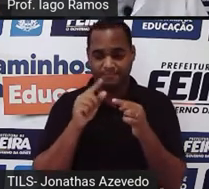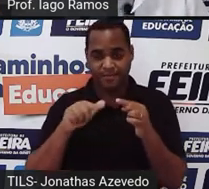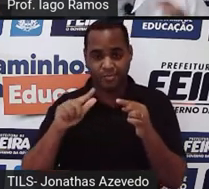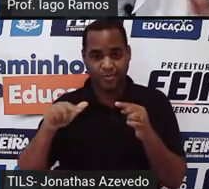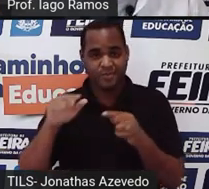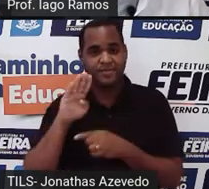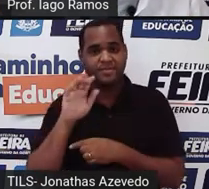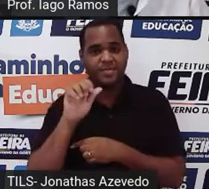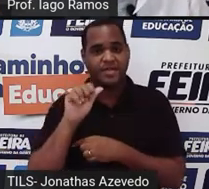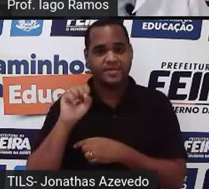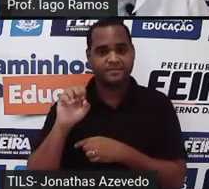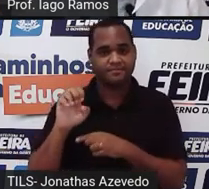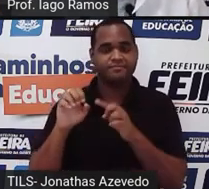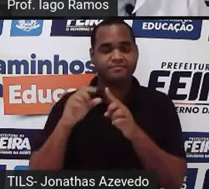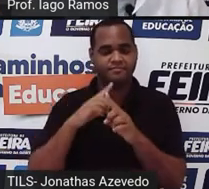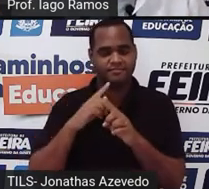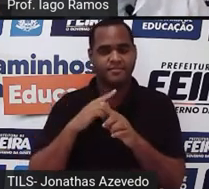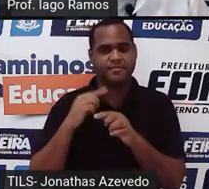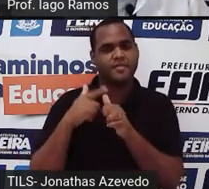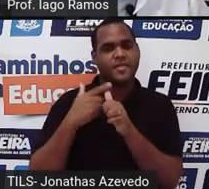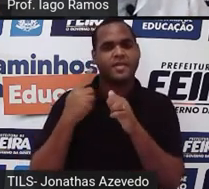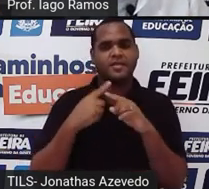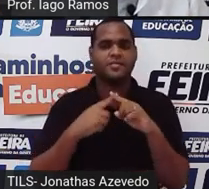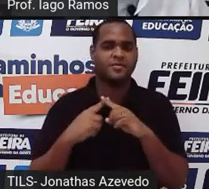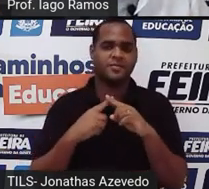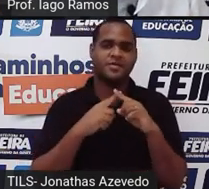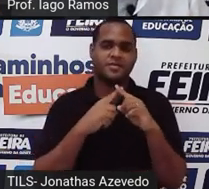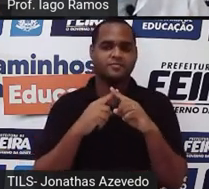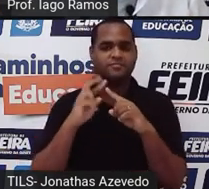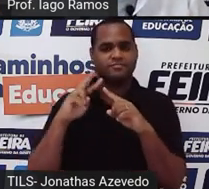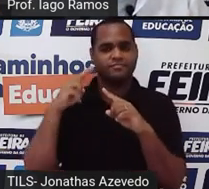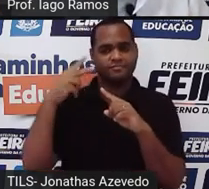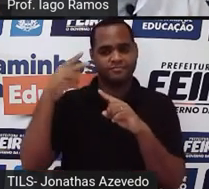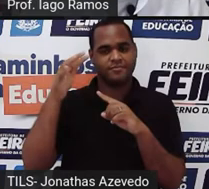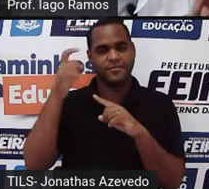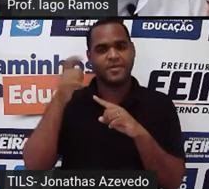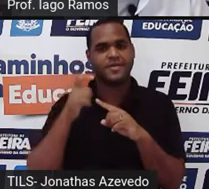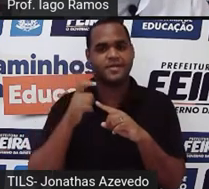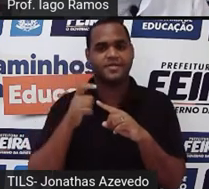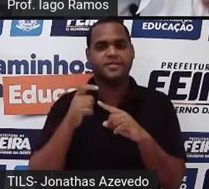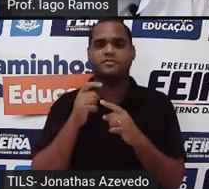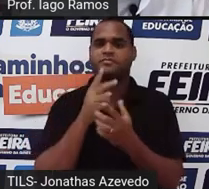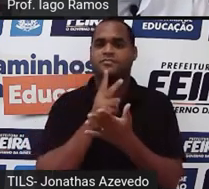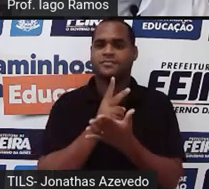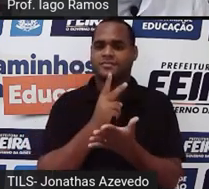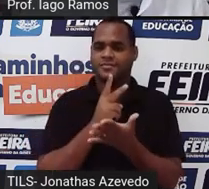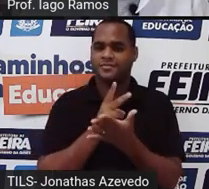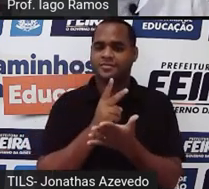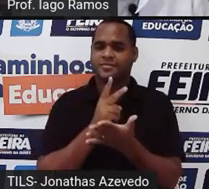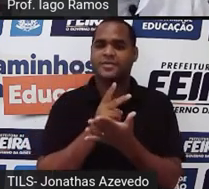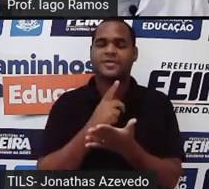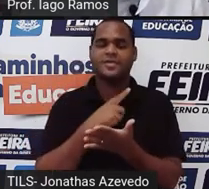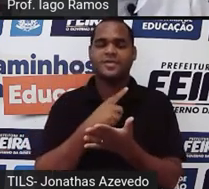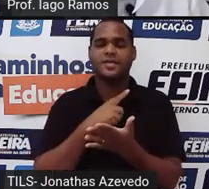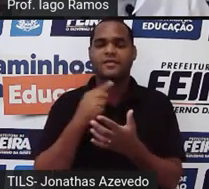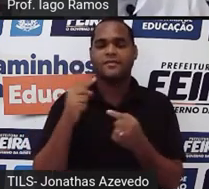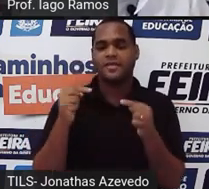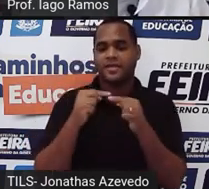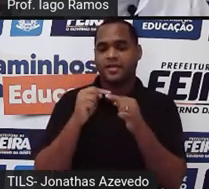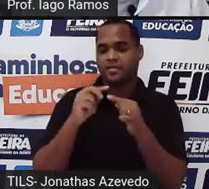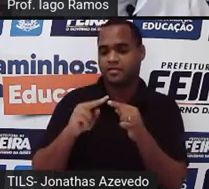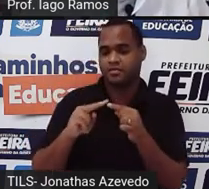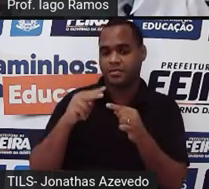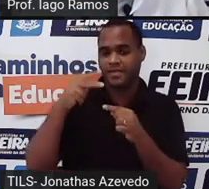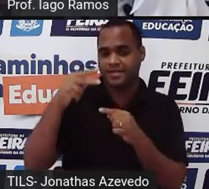base, certo? E faz a multiplicação dos expoentes. Sempre que você tiver uma potência de uma